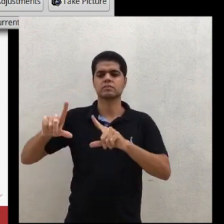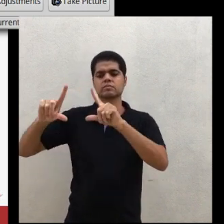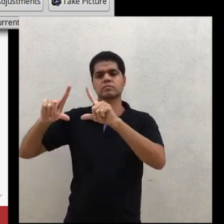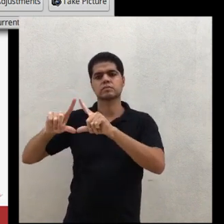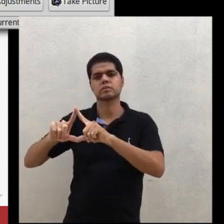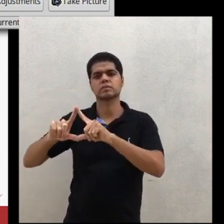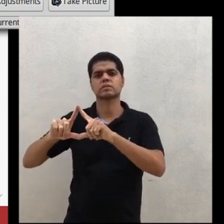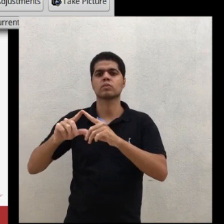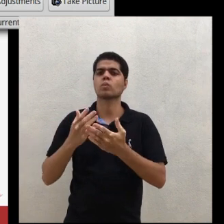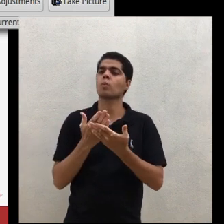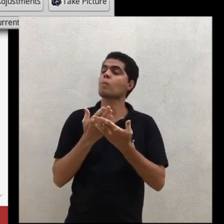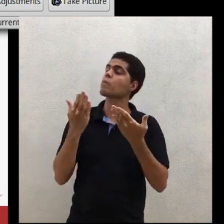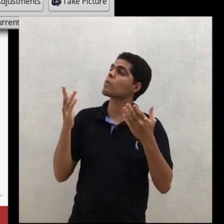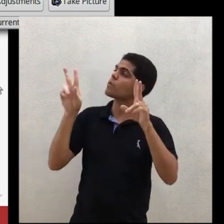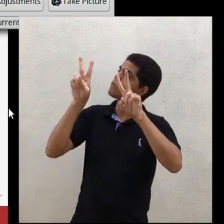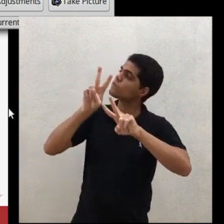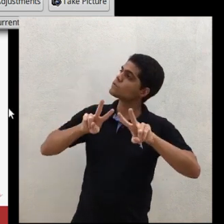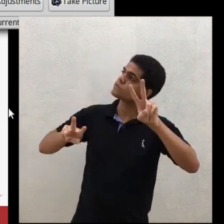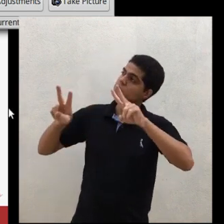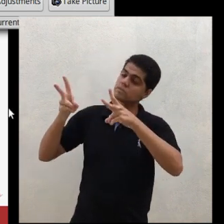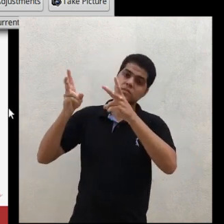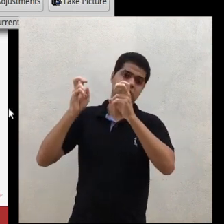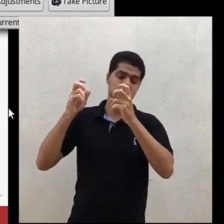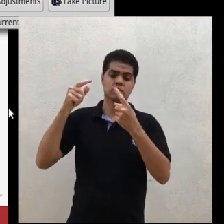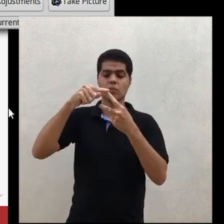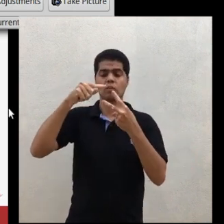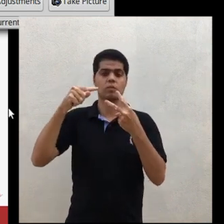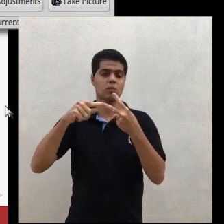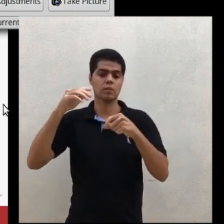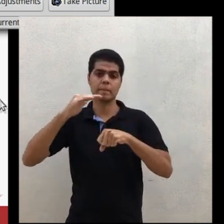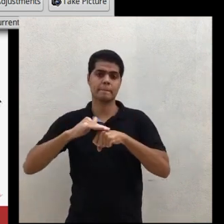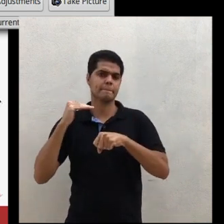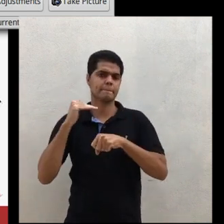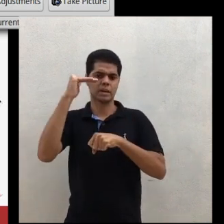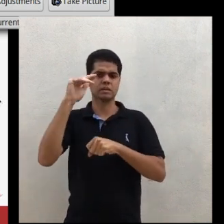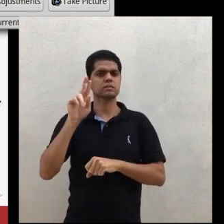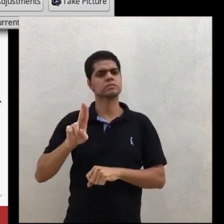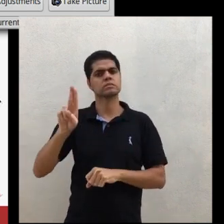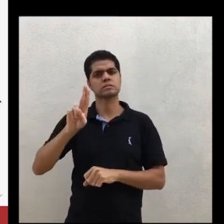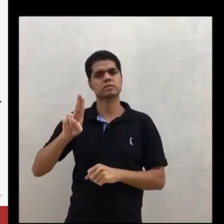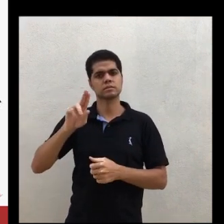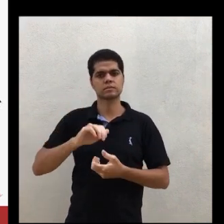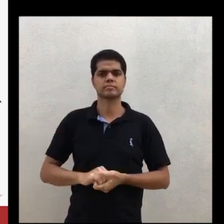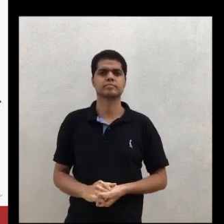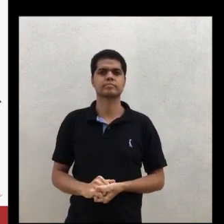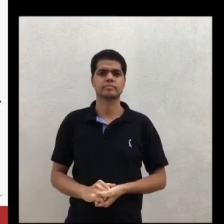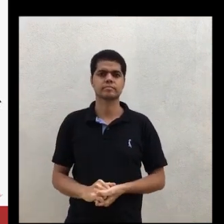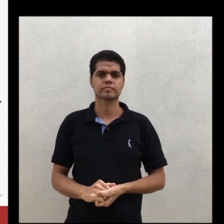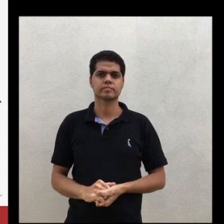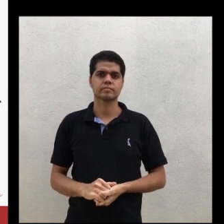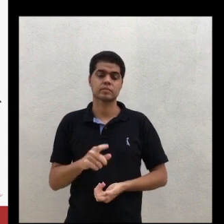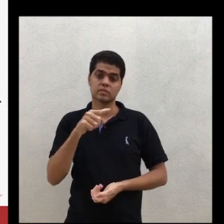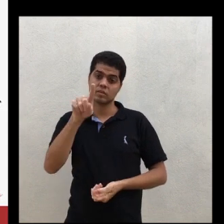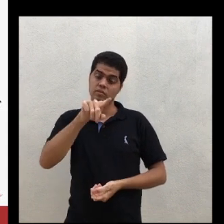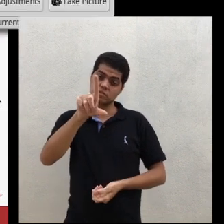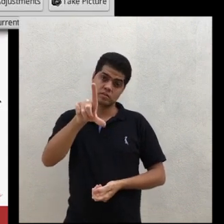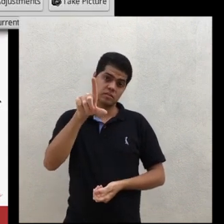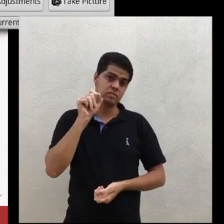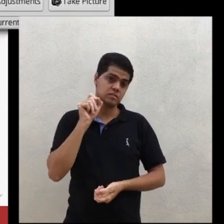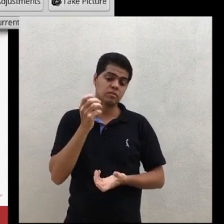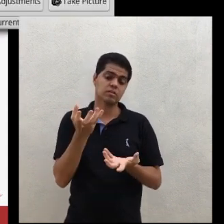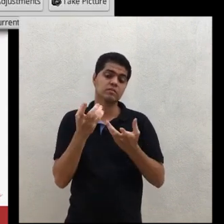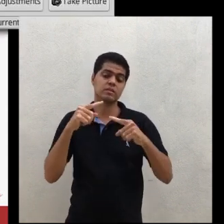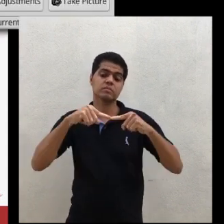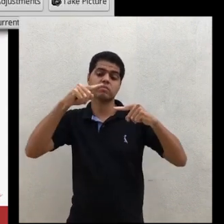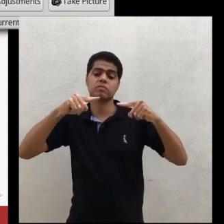tá? Então, igual eu falei, é você que decide o tipo de curva que você vai utilizar, né? Um exemplo